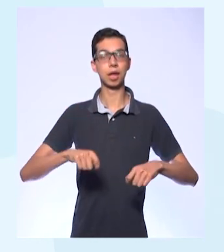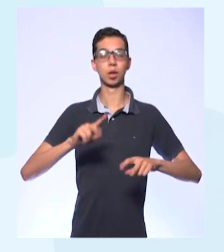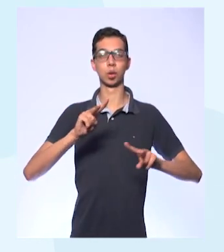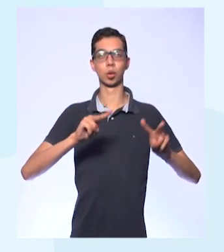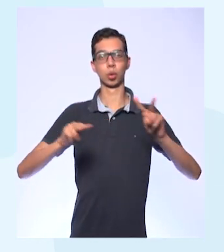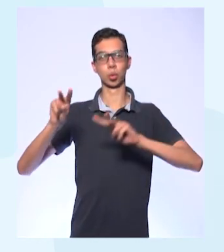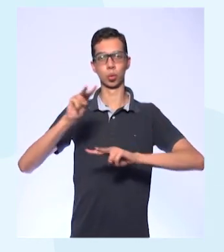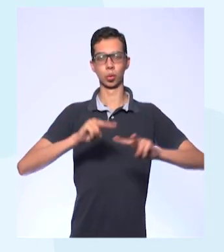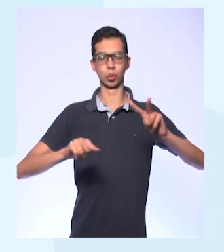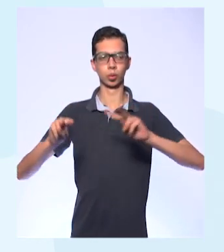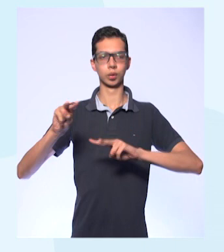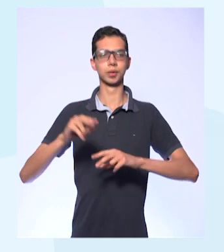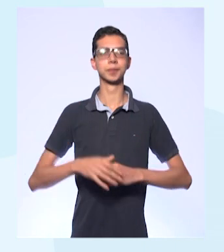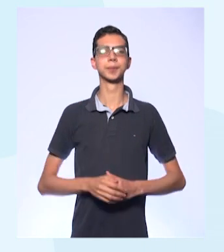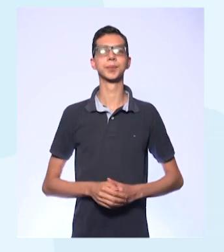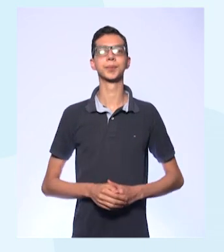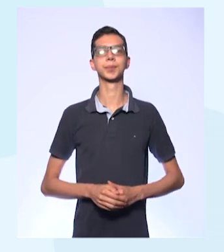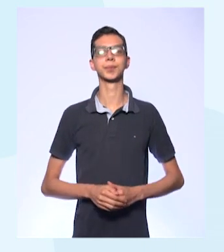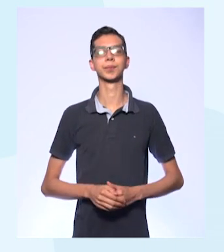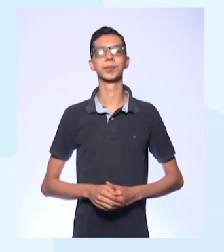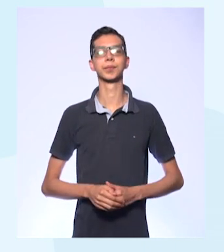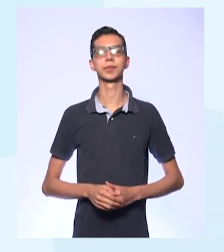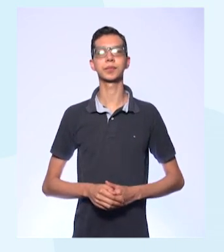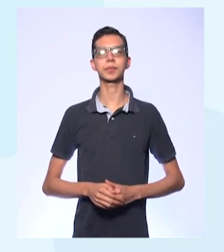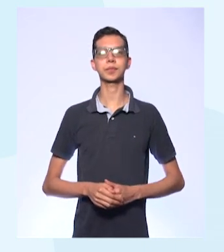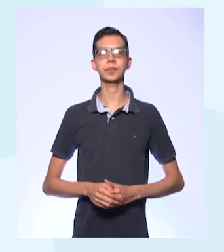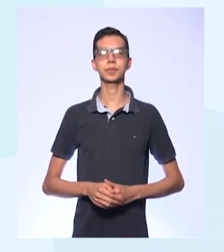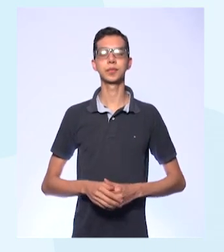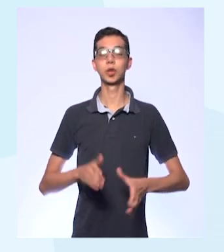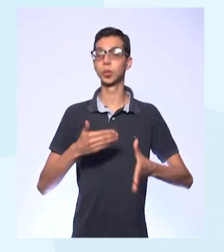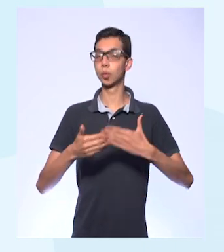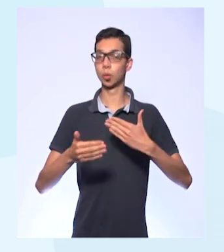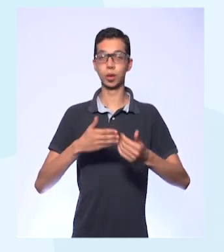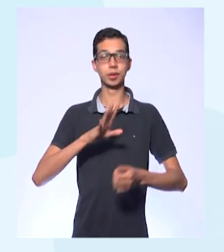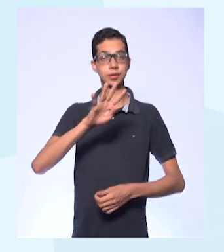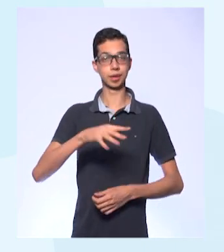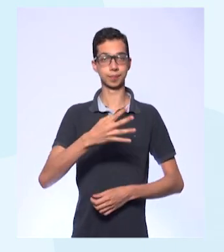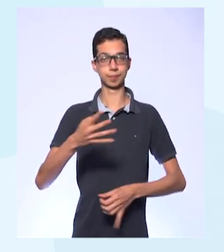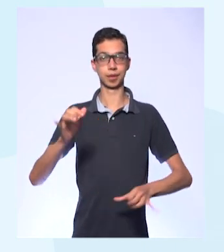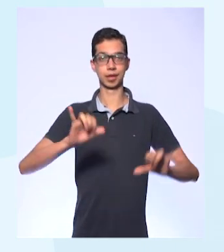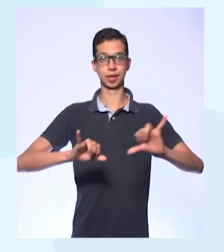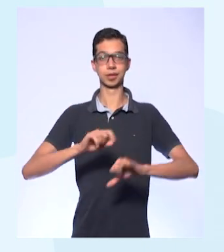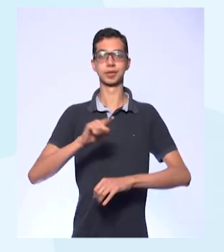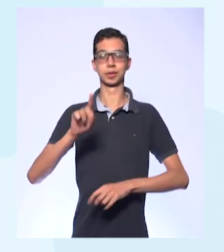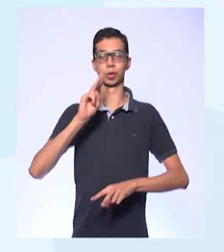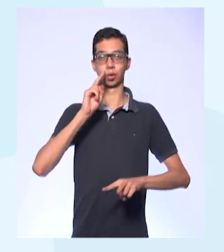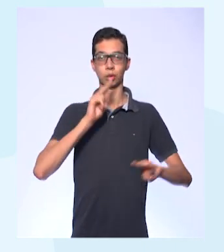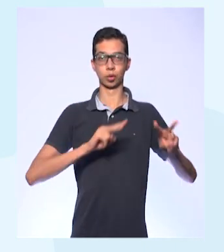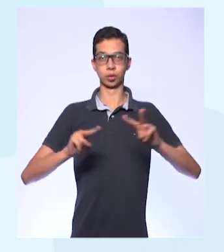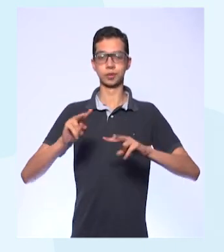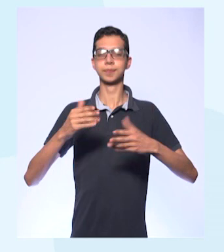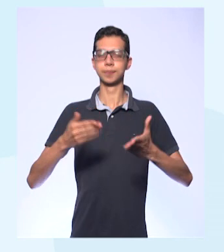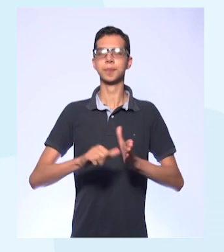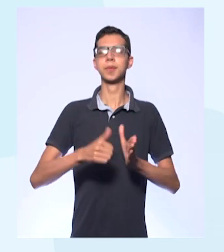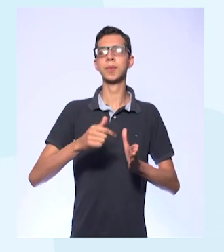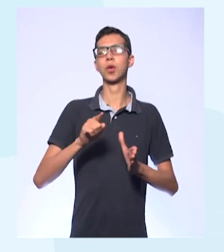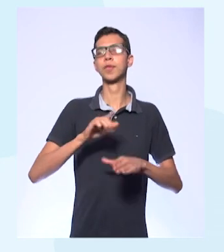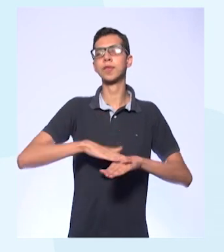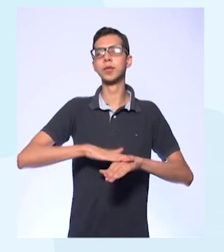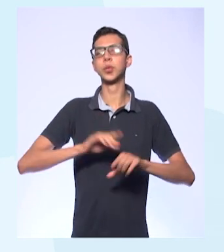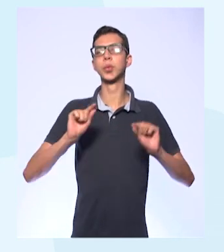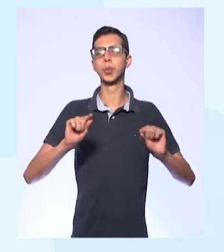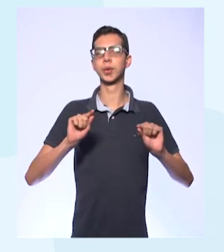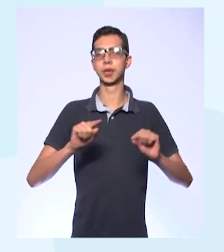tela. Eu tenho a tabela periódica, né? Qualquer tabela periódica que vocês pegarem, a primeira coisa que tem que fazer é o quê? Localizar